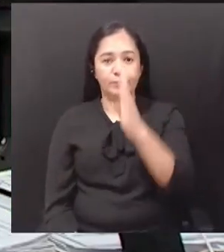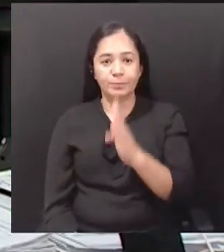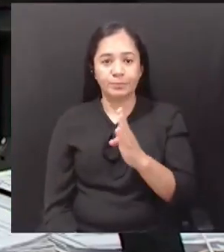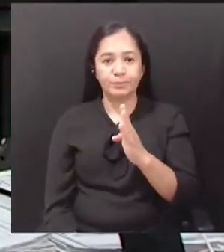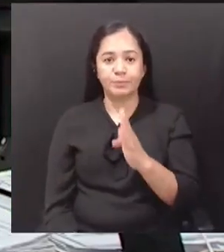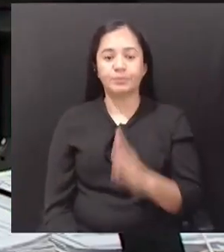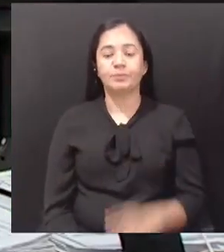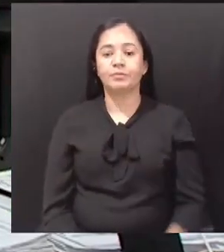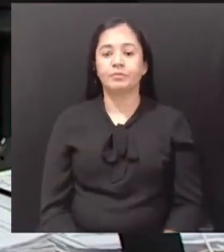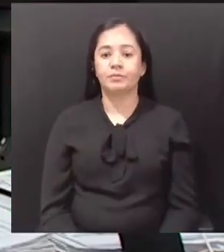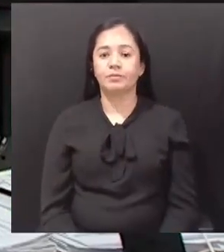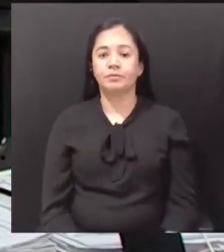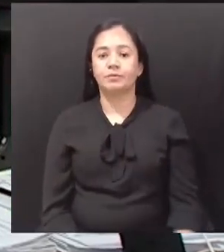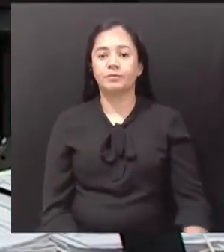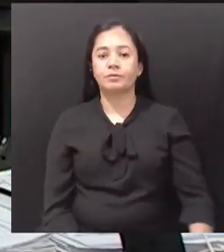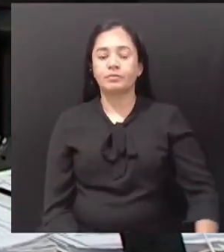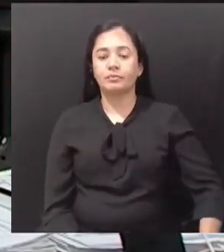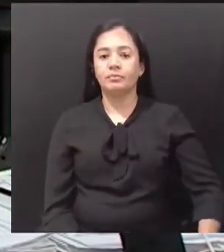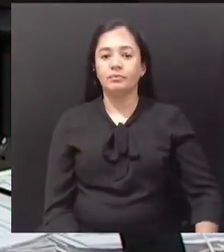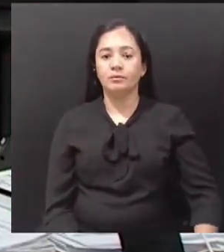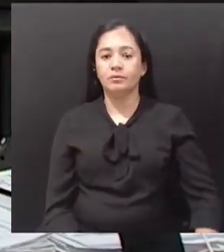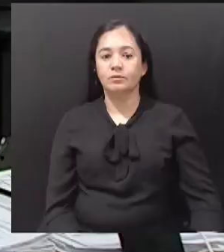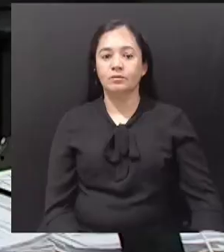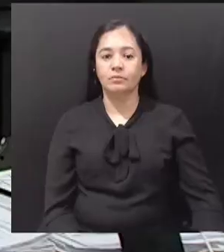E então